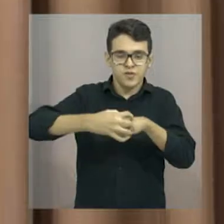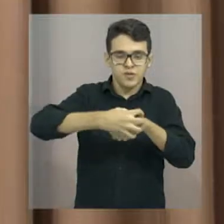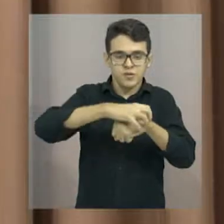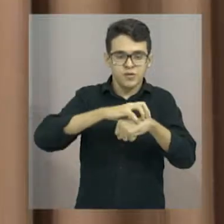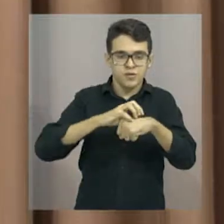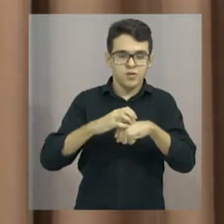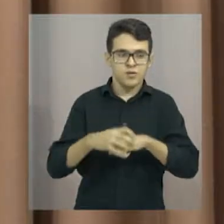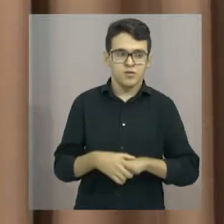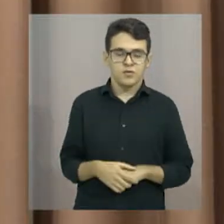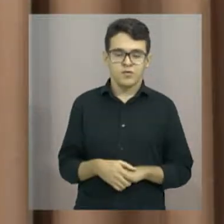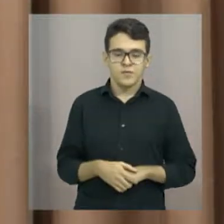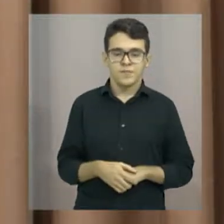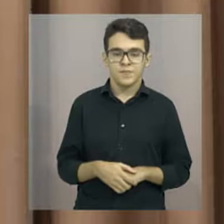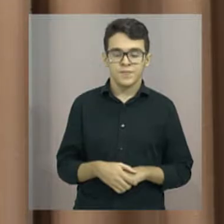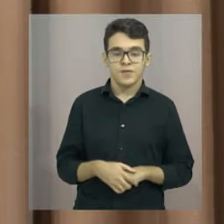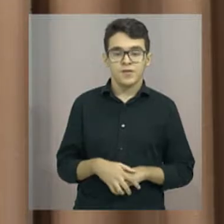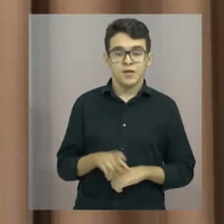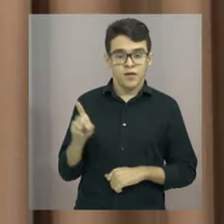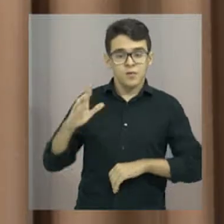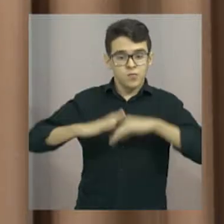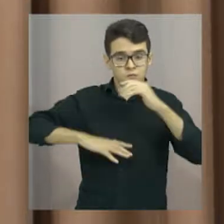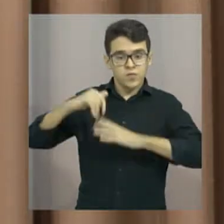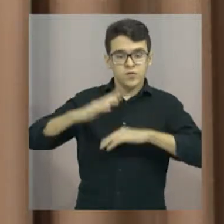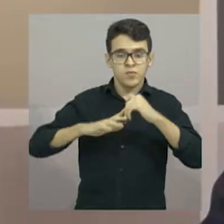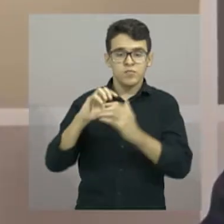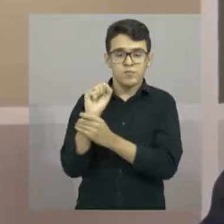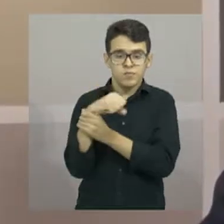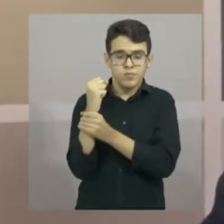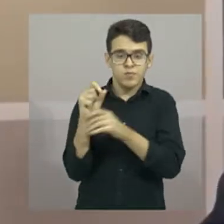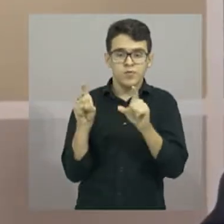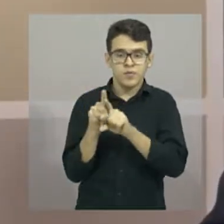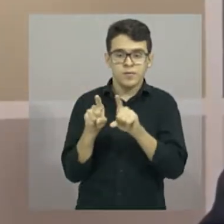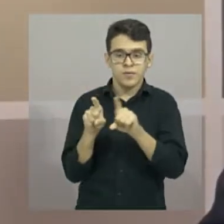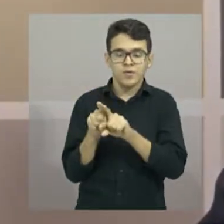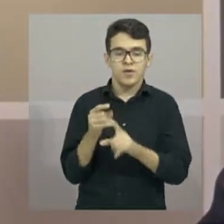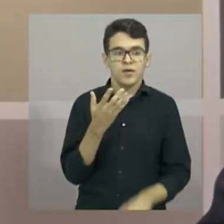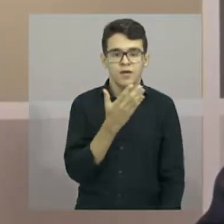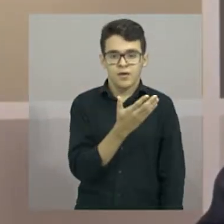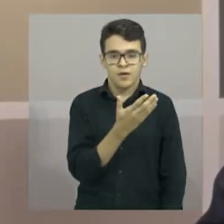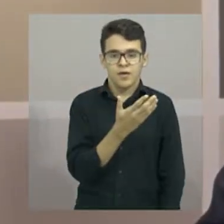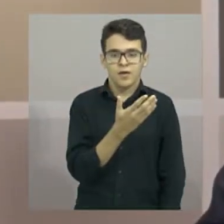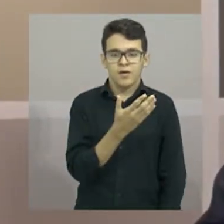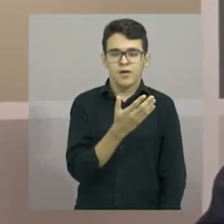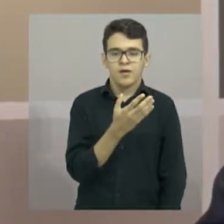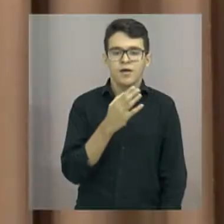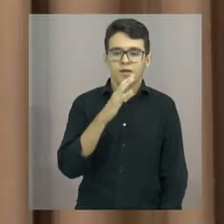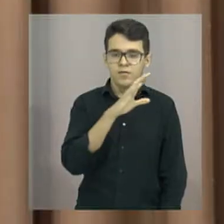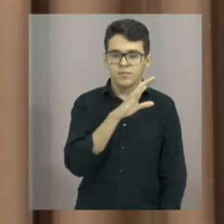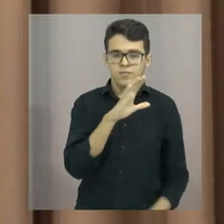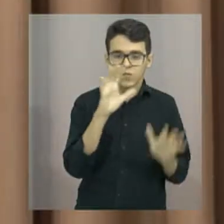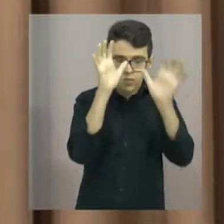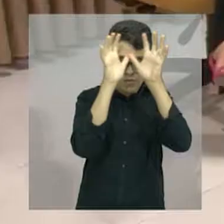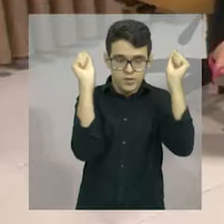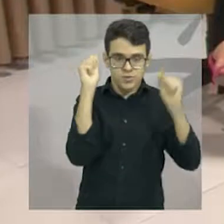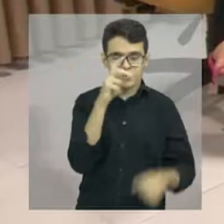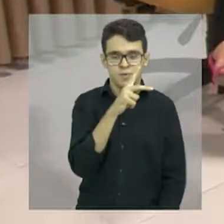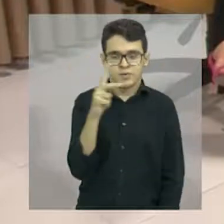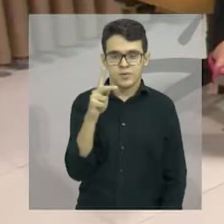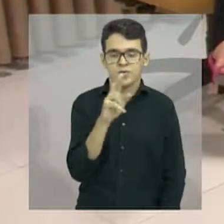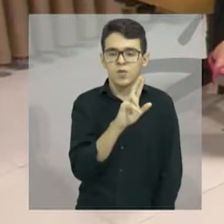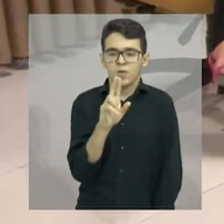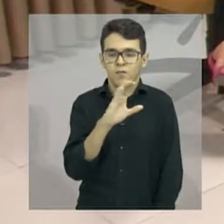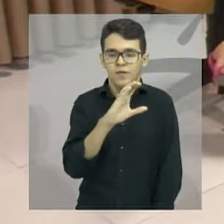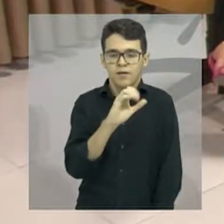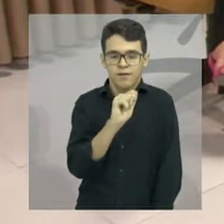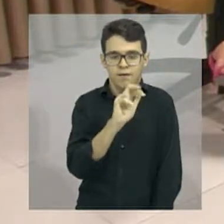PPL, que também é profissional da área, e o presidente do Conselho da área dos profissionais do CREFITO, Ricardo Lotif. Eu queria que a